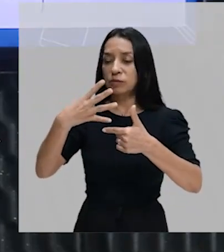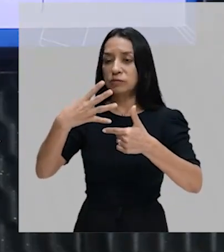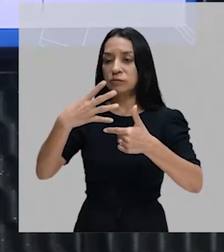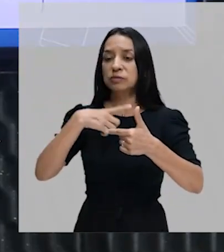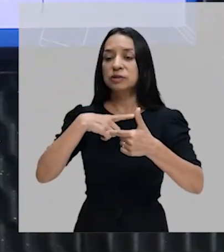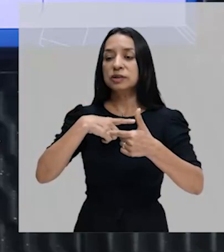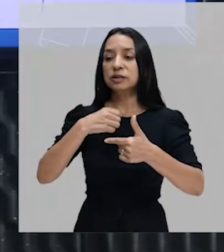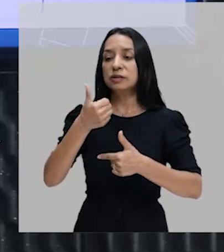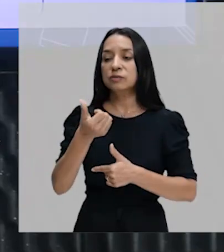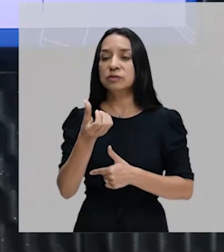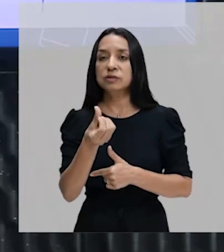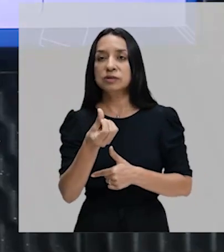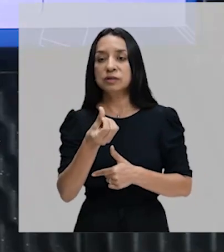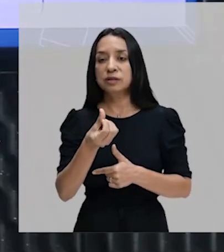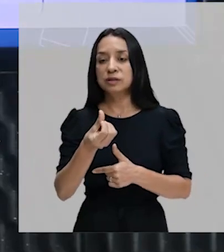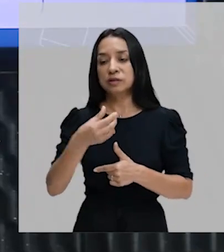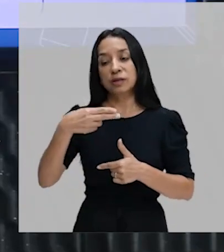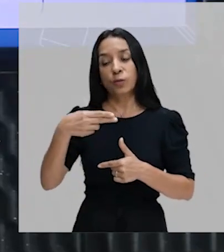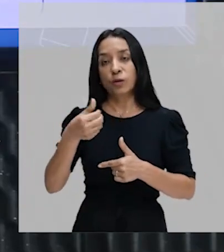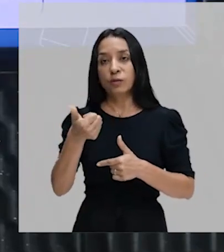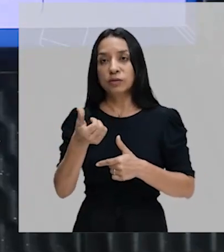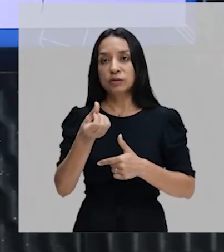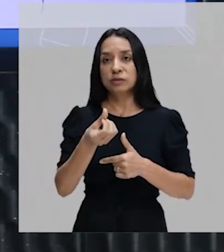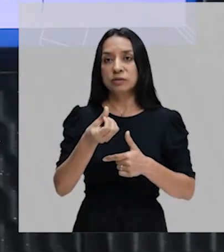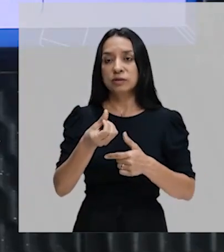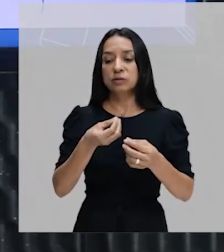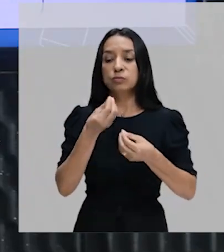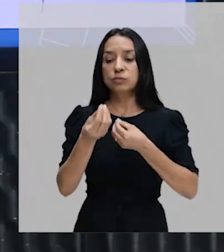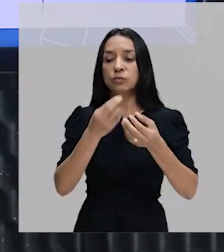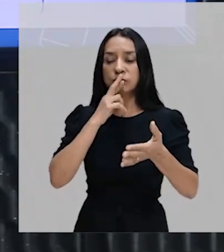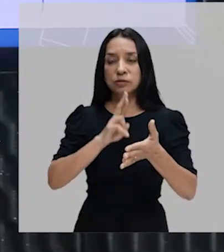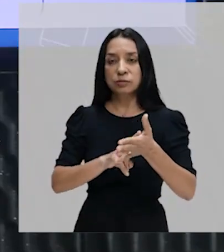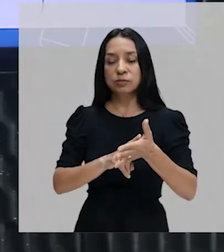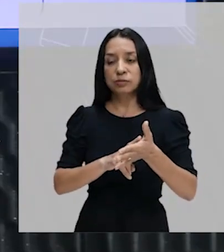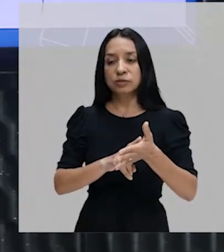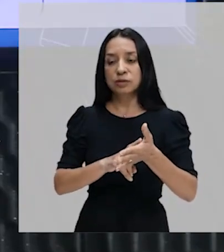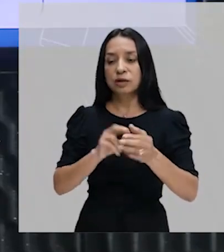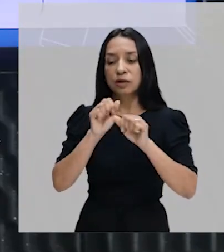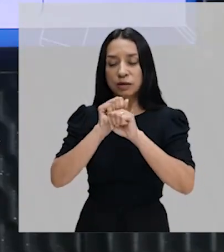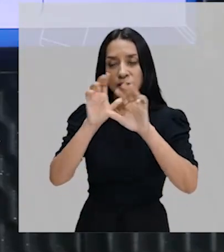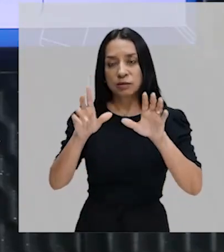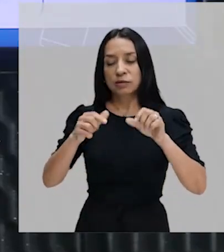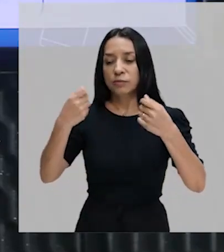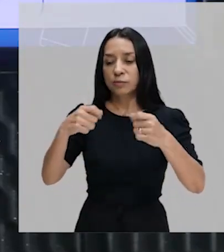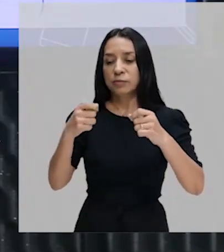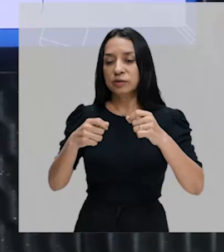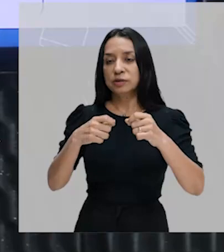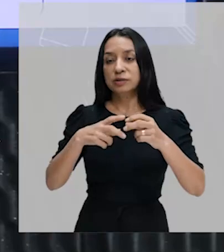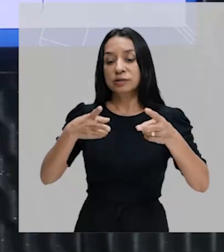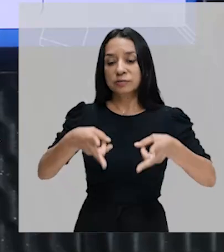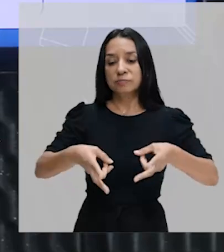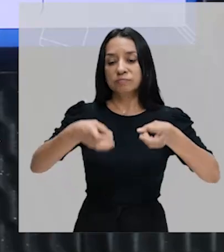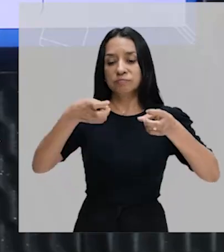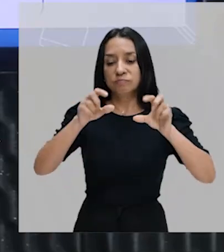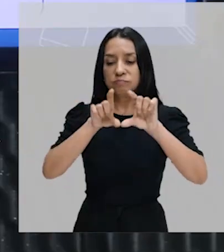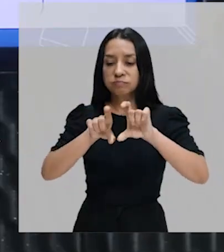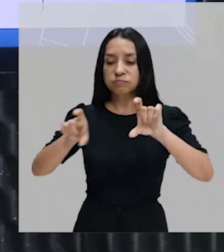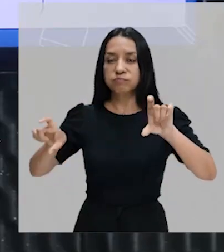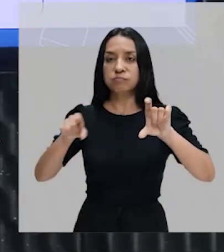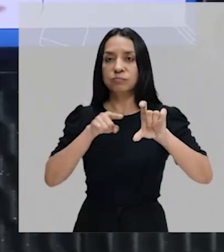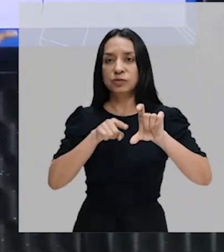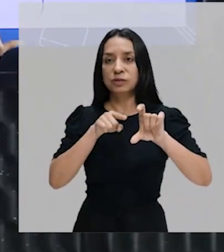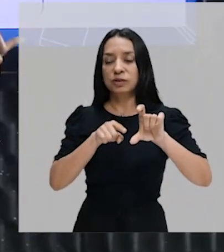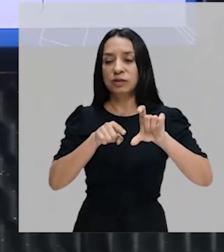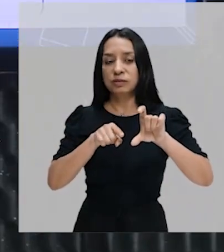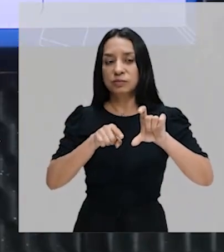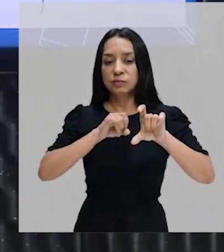terias o 16 como resposta. Claro, você tem que estar atento como vem esse enunciado. Se ele está te pedindo para